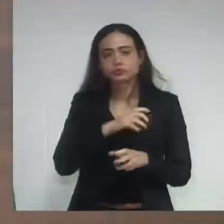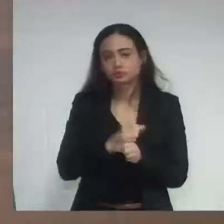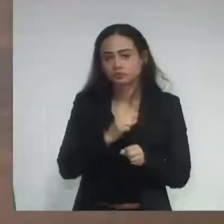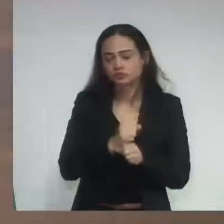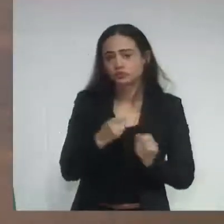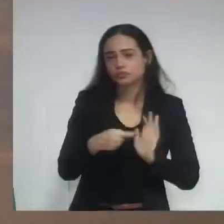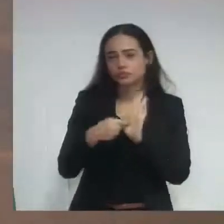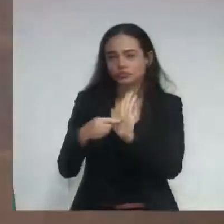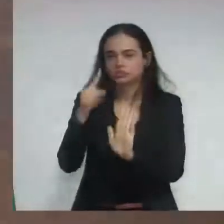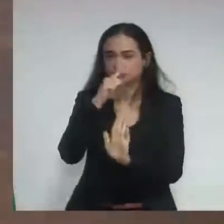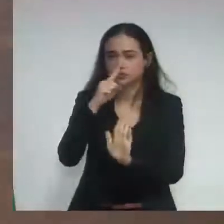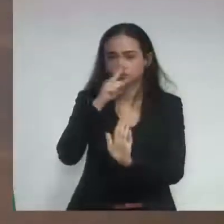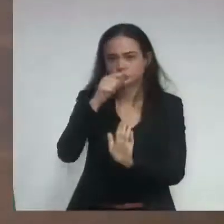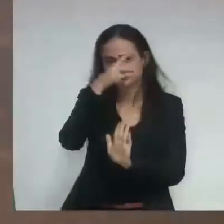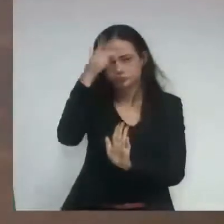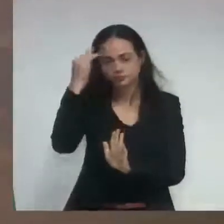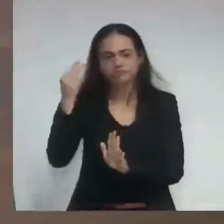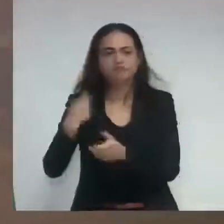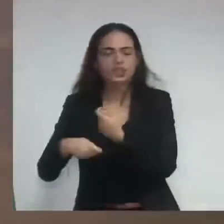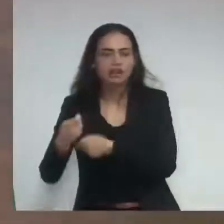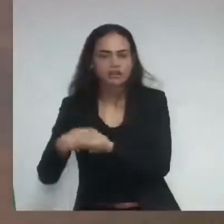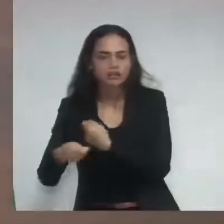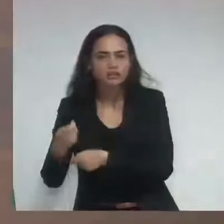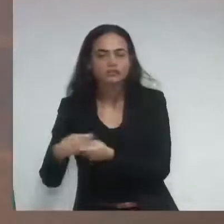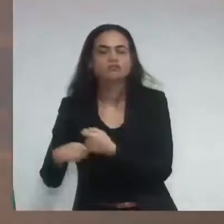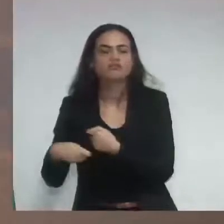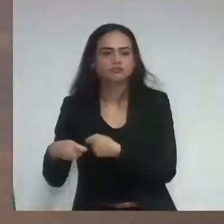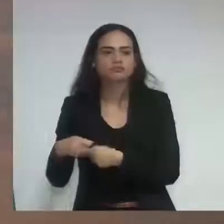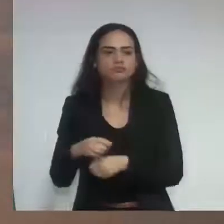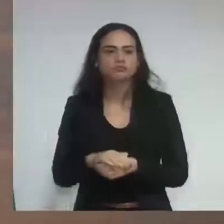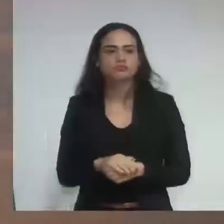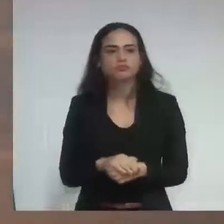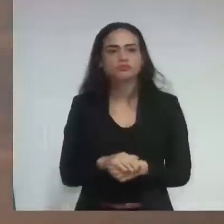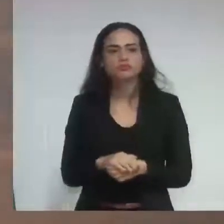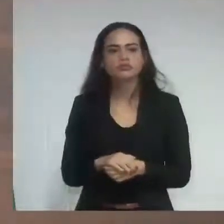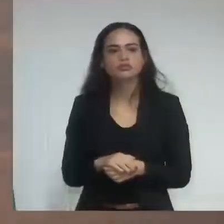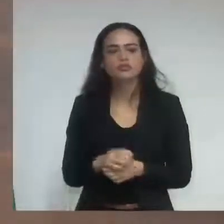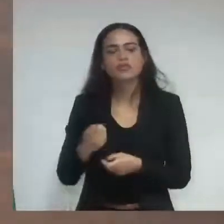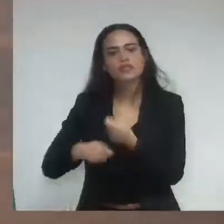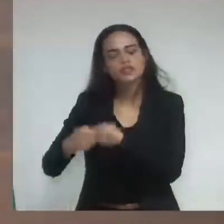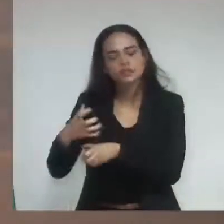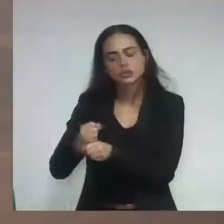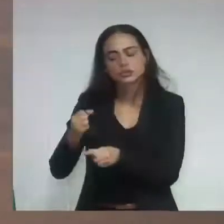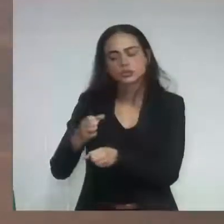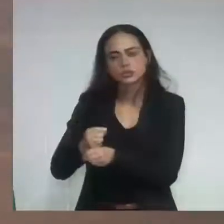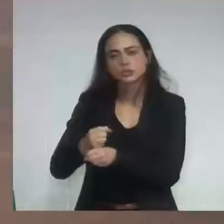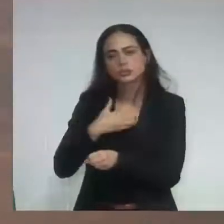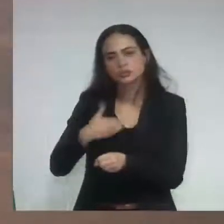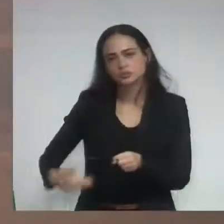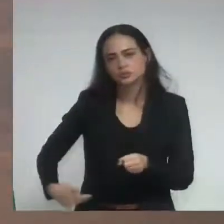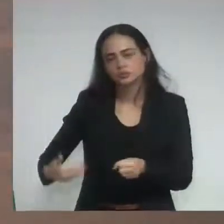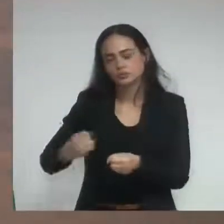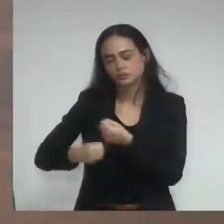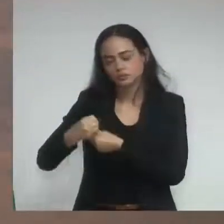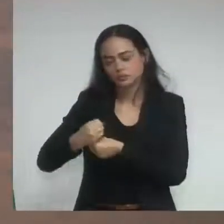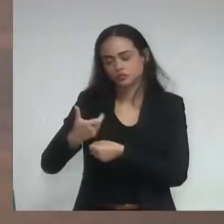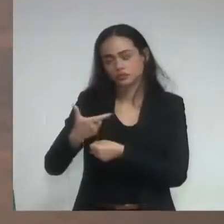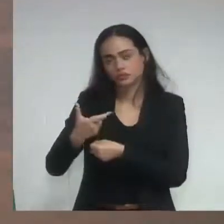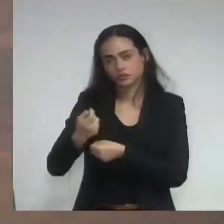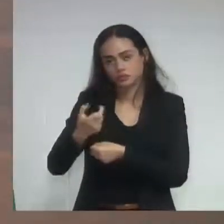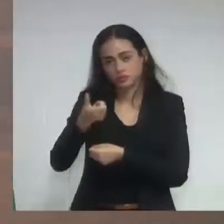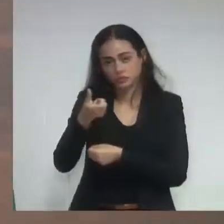aponta como irregularidades do governo municipal na gestão das contas públicas do ano de 2016.